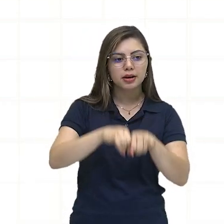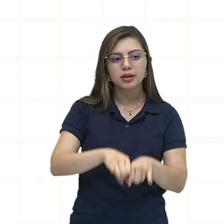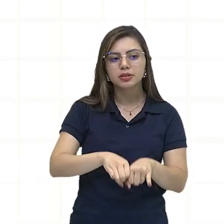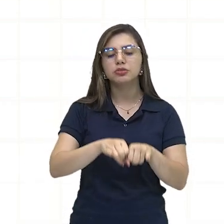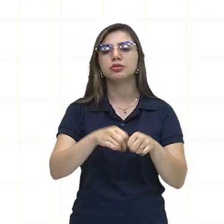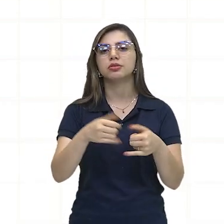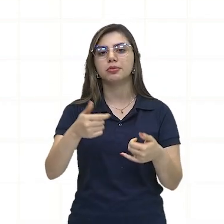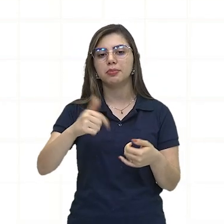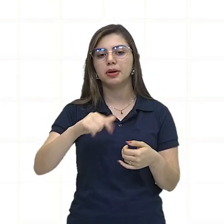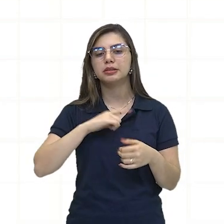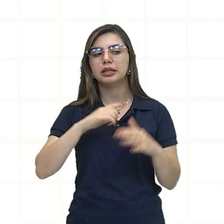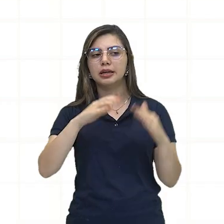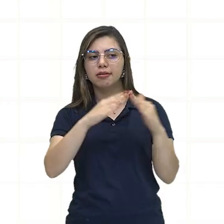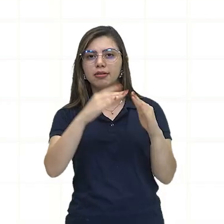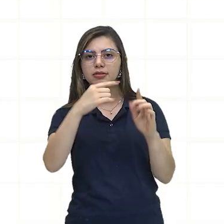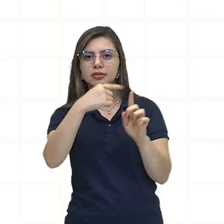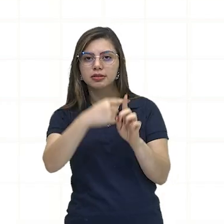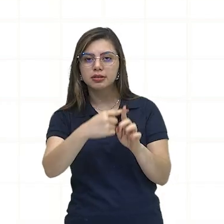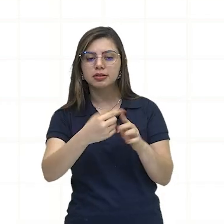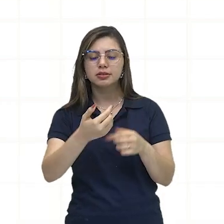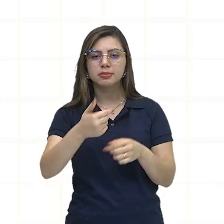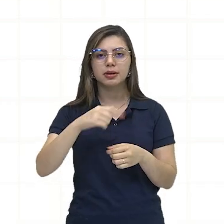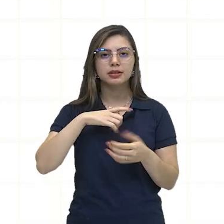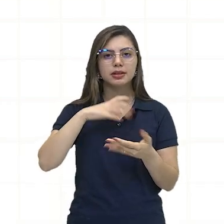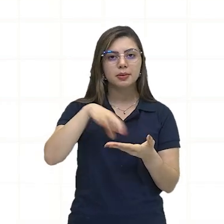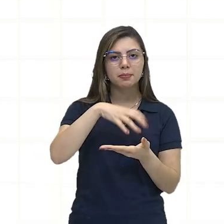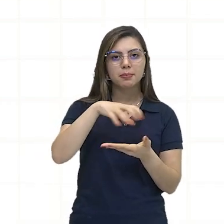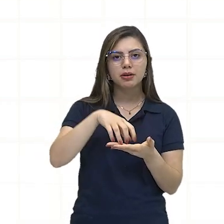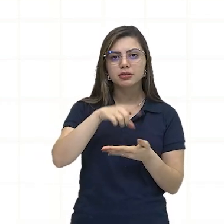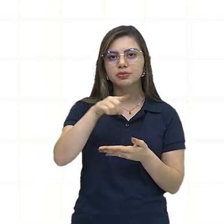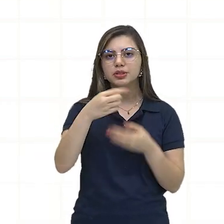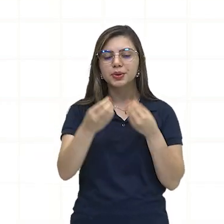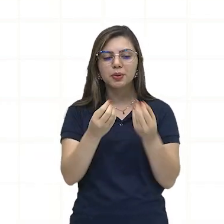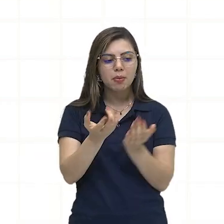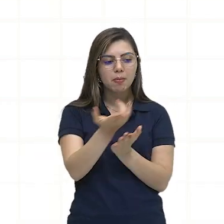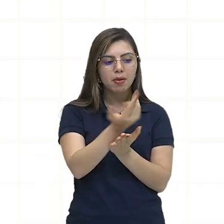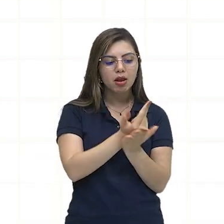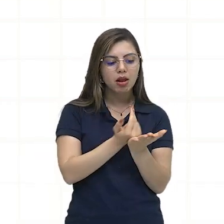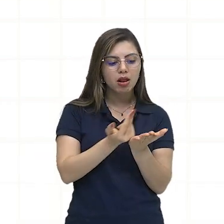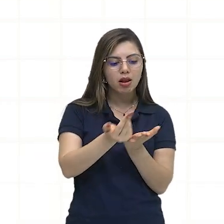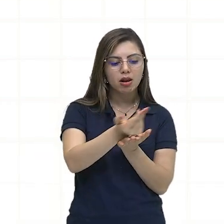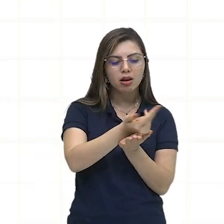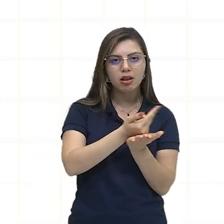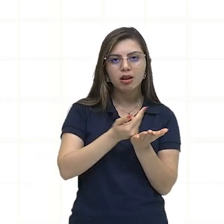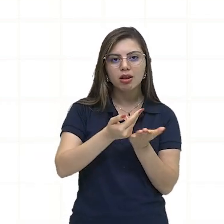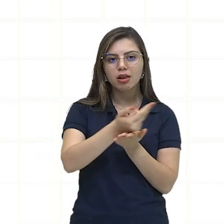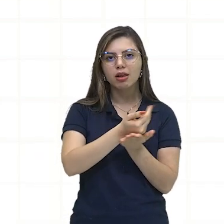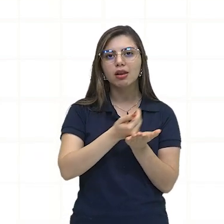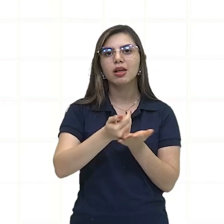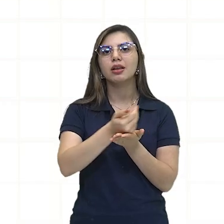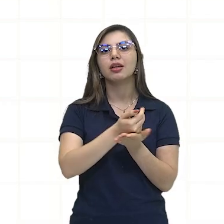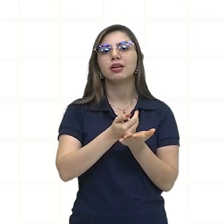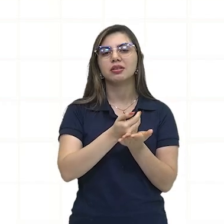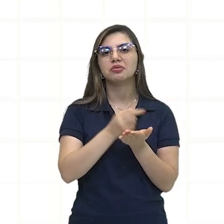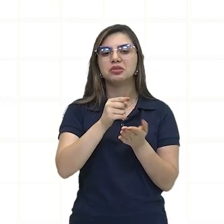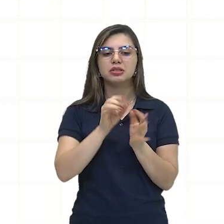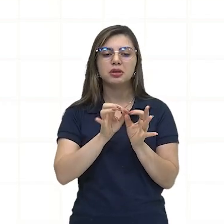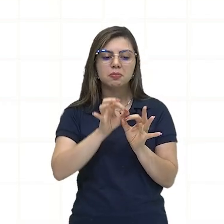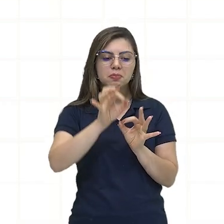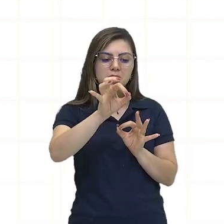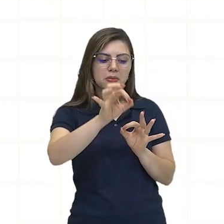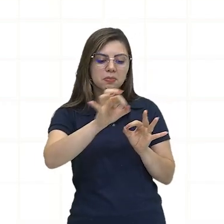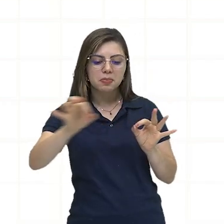a gente bem aqui tem a igreja, tem aqui a praça. Você faz ali sem estar